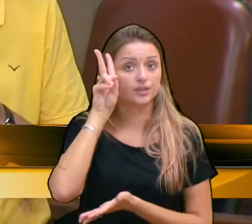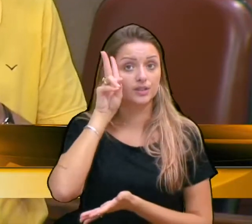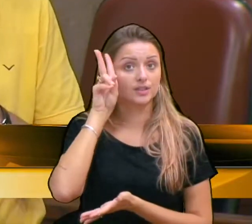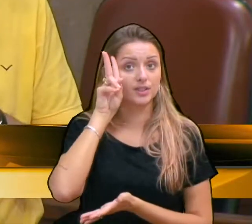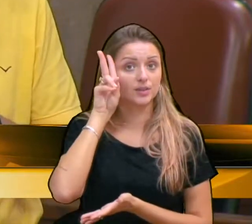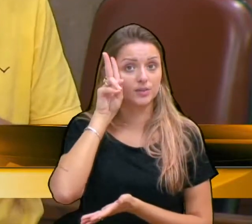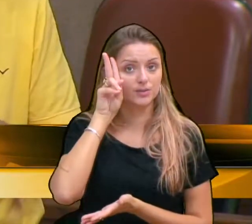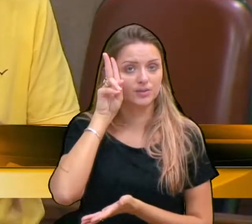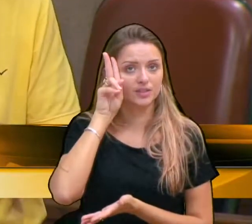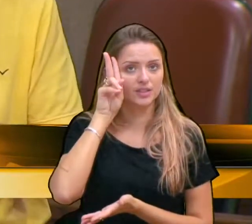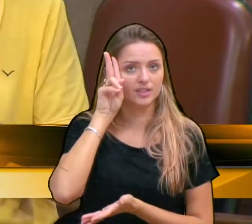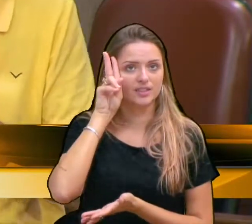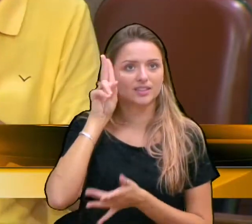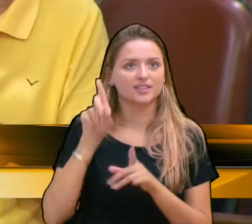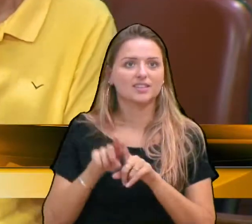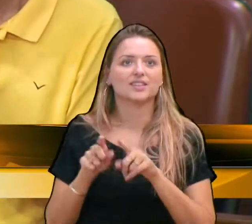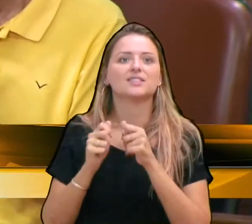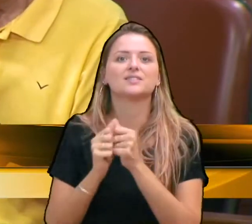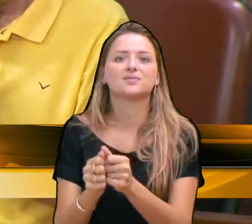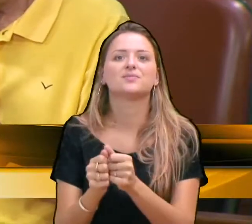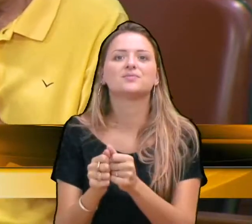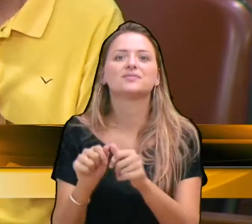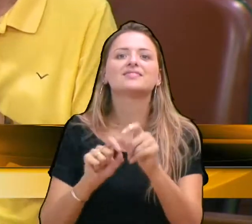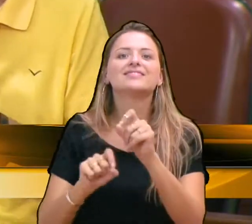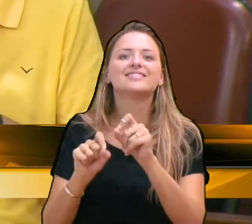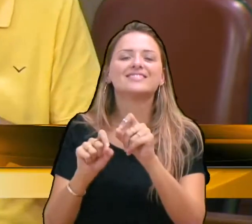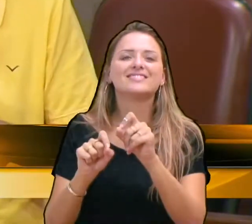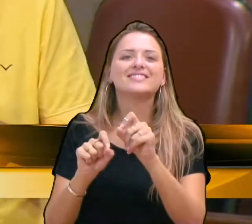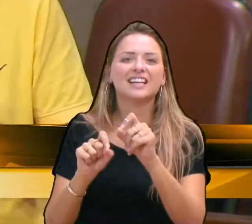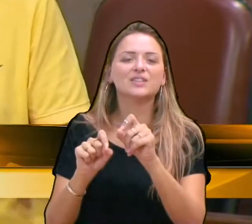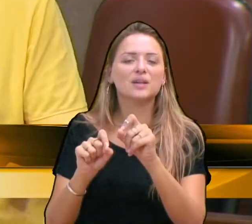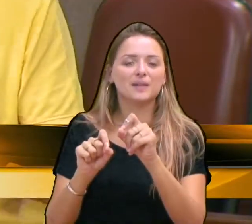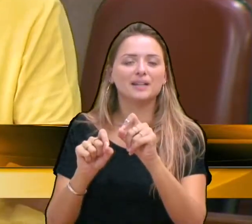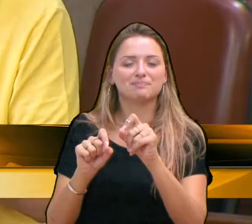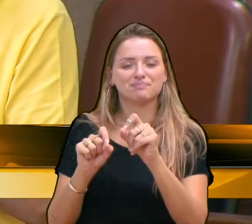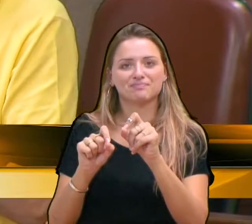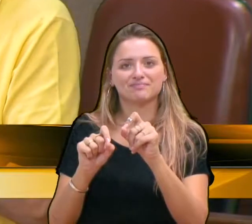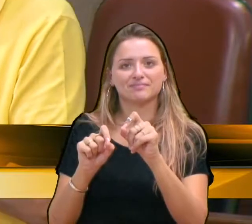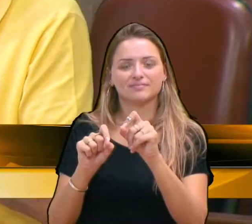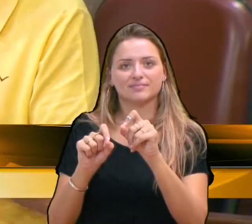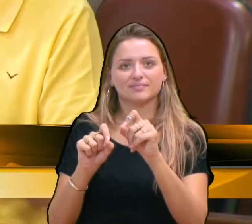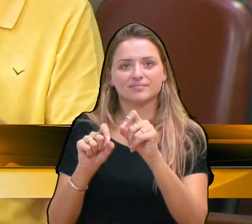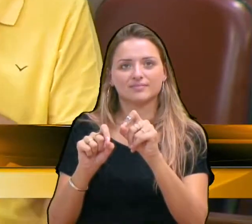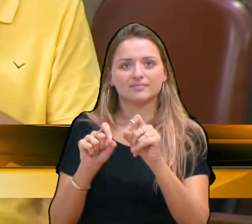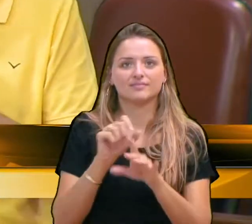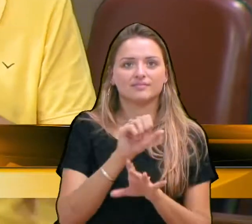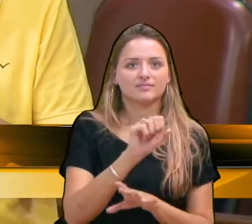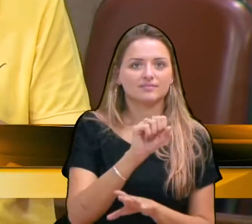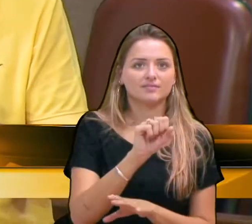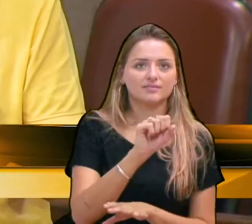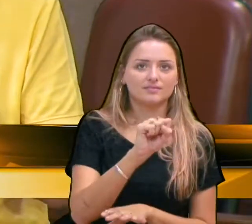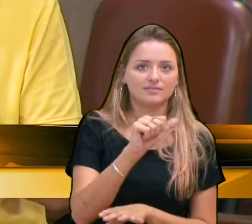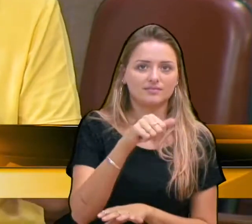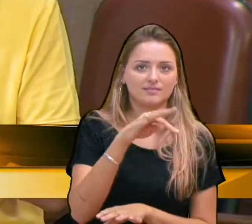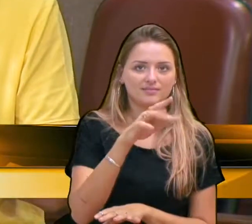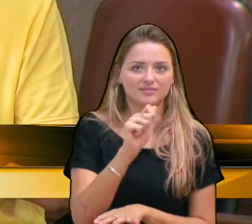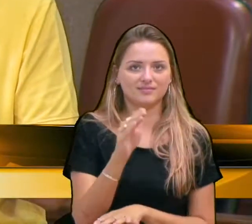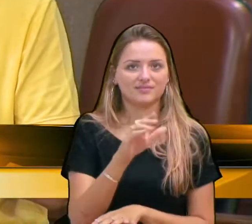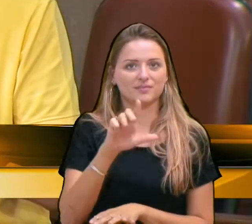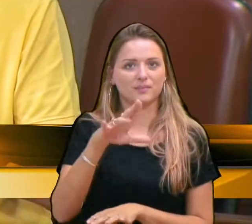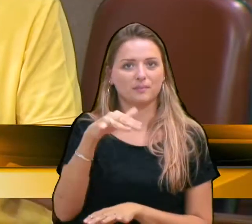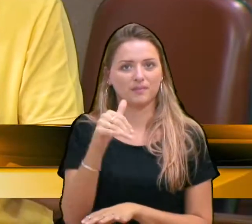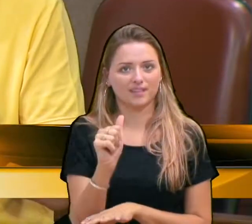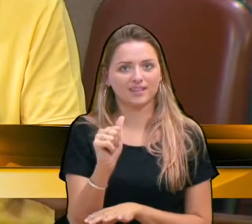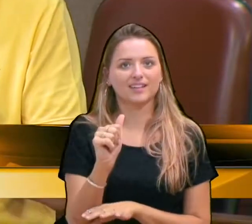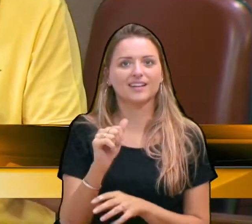Isto é positivo, é importante. E vereador Bandeira, Vossa Excelência, que é de Santa Lúcia, nos ajude a cuidar junto